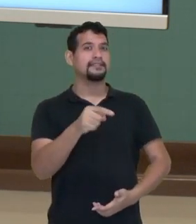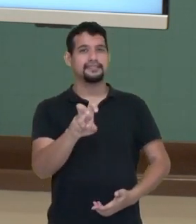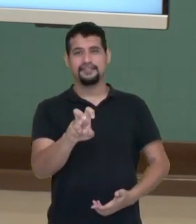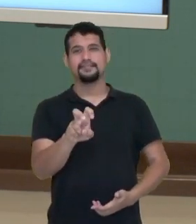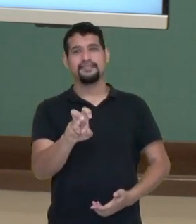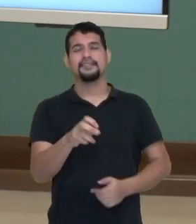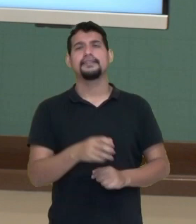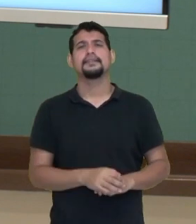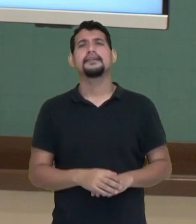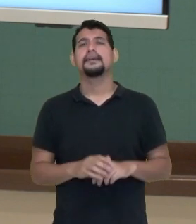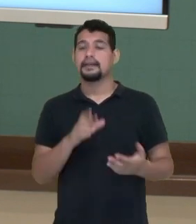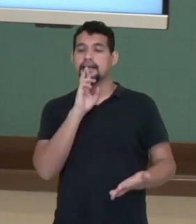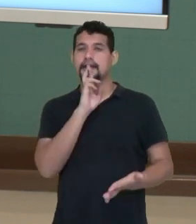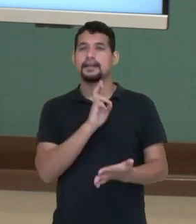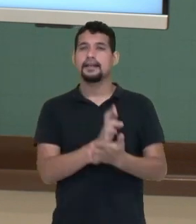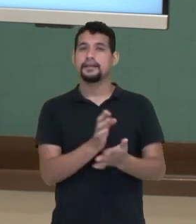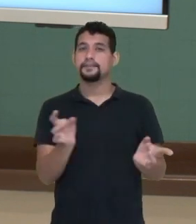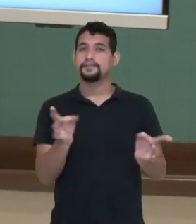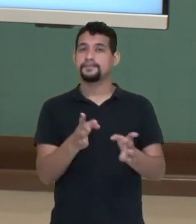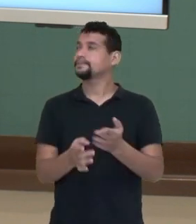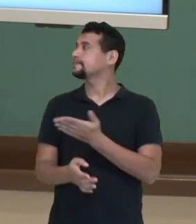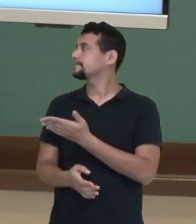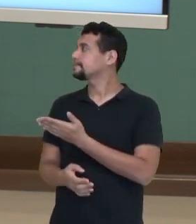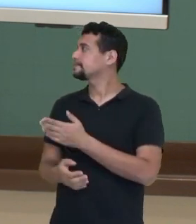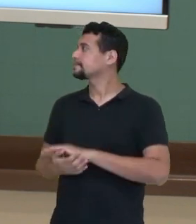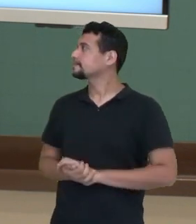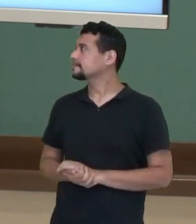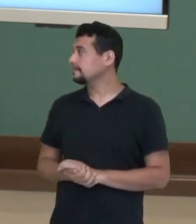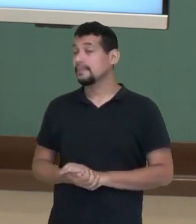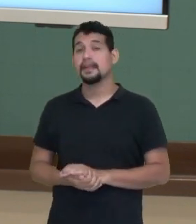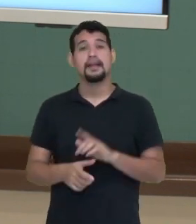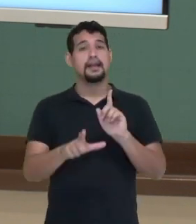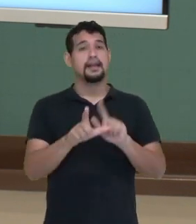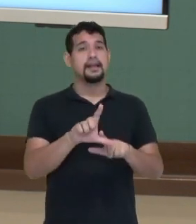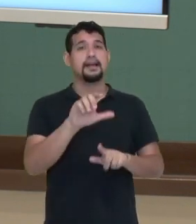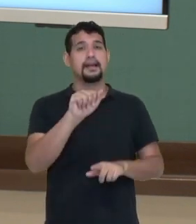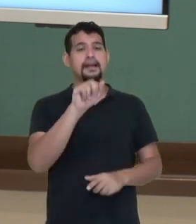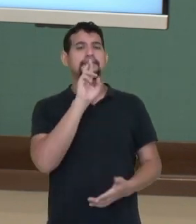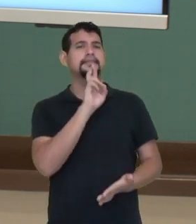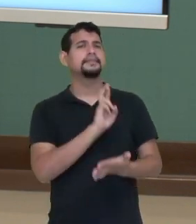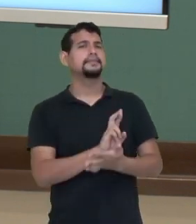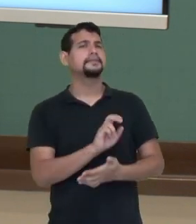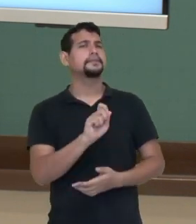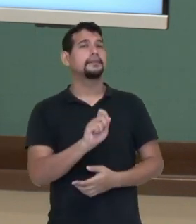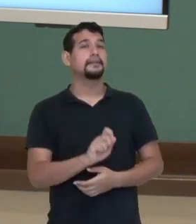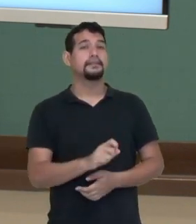28,5. E esse é o resultado final. Então, letra A, resposta